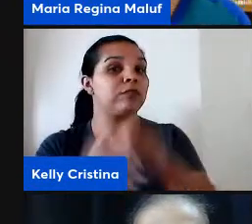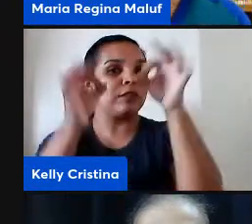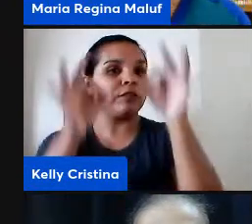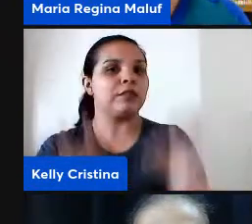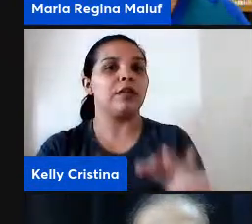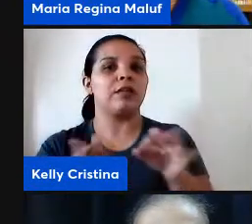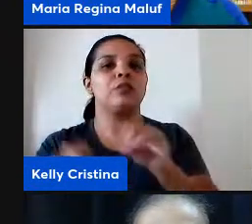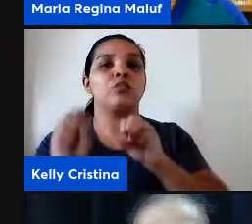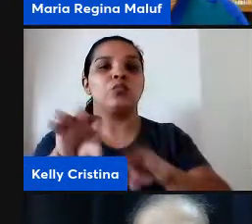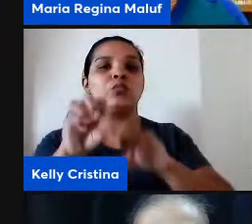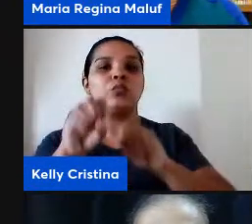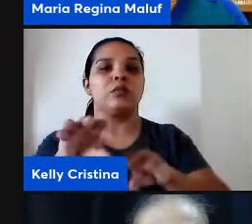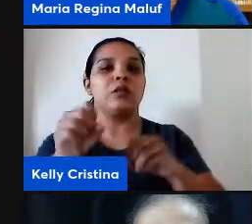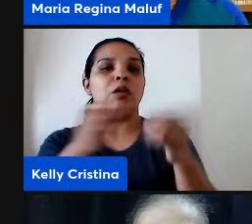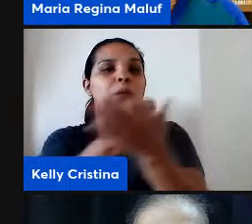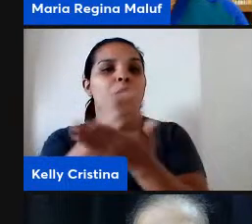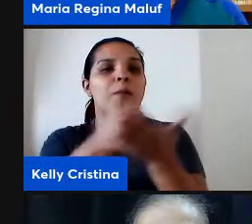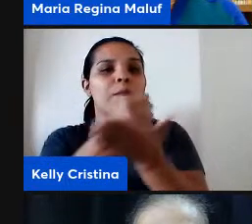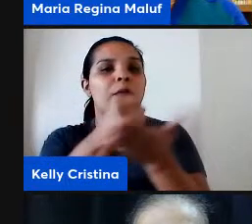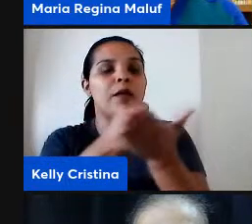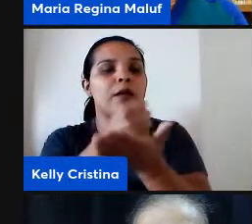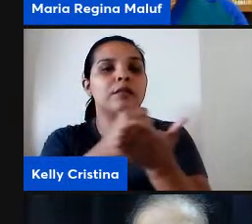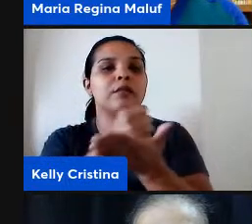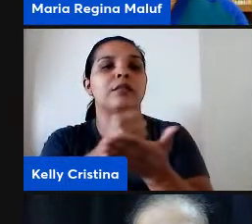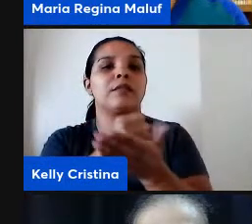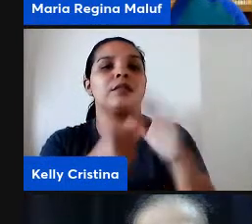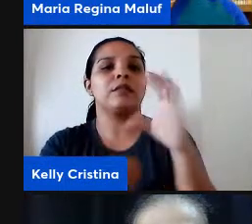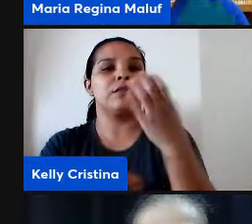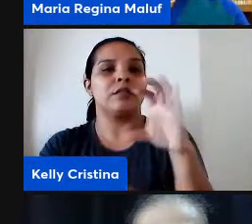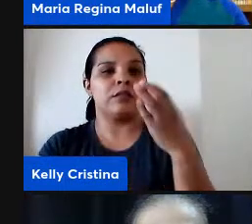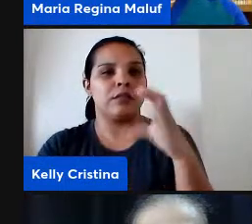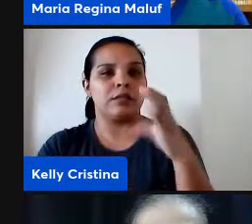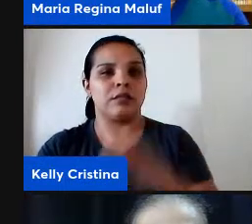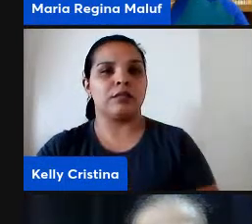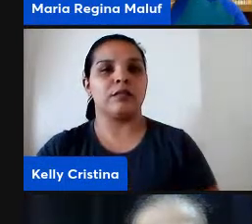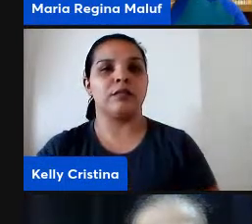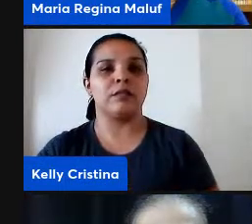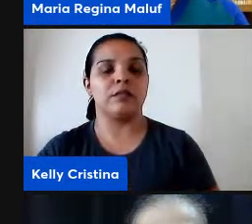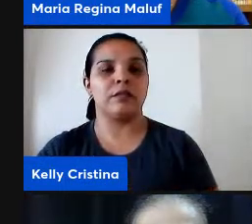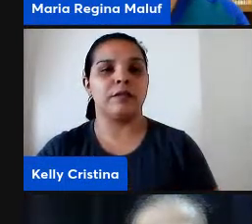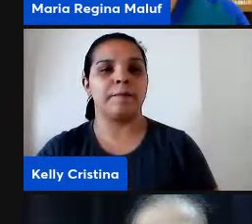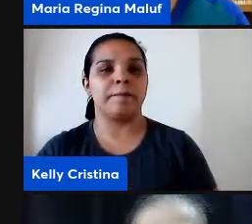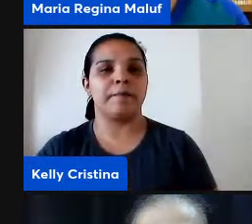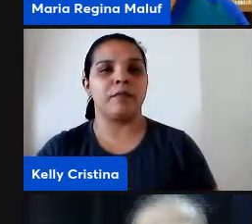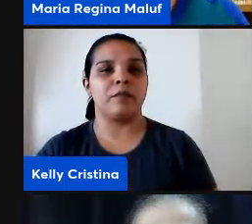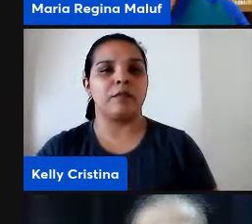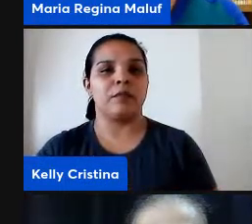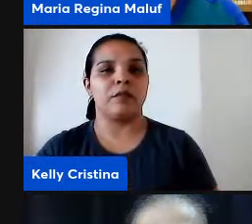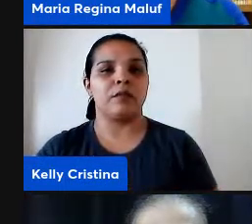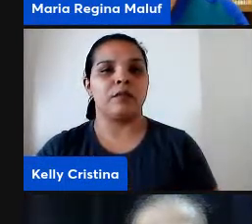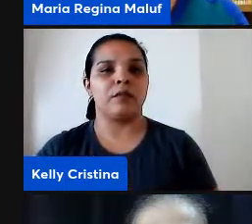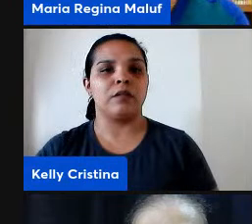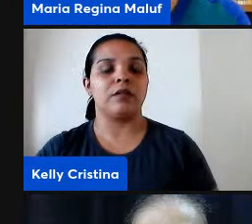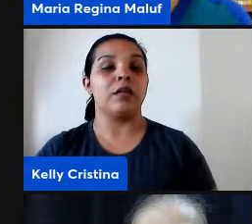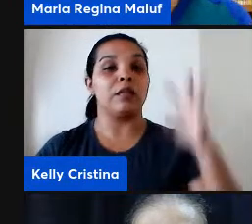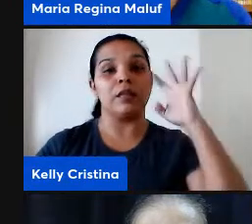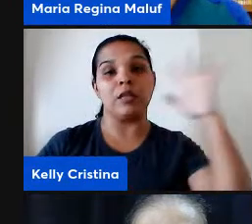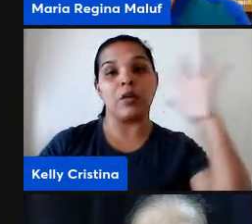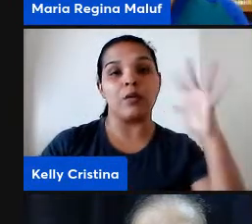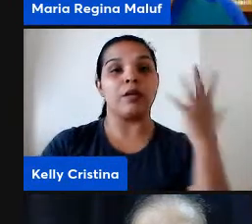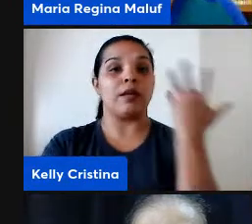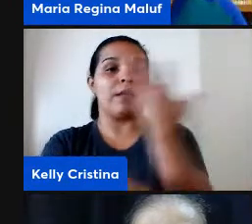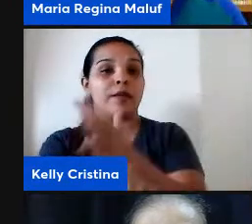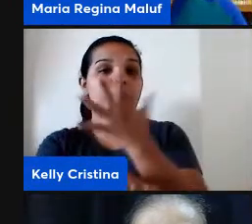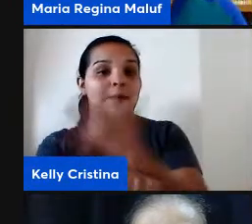ensino com base nas evidências científicas. Então, a clássica afirmação de que teoria e prática constituem